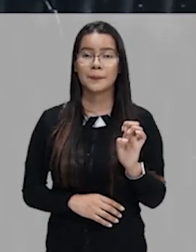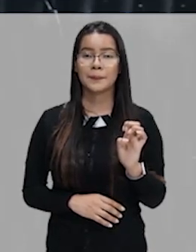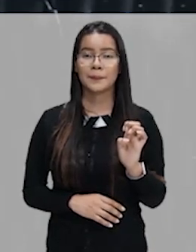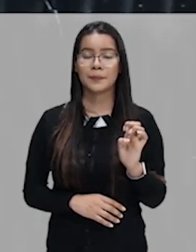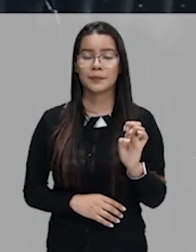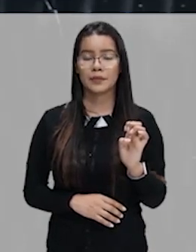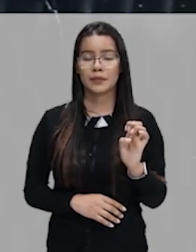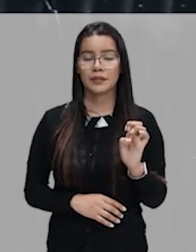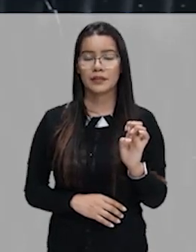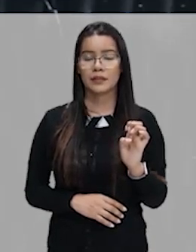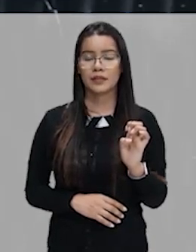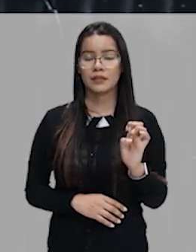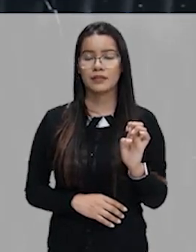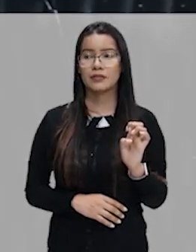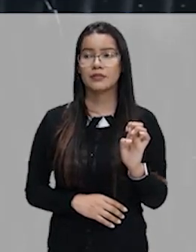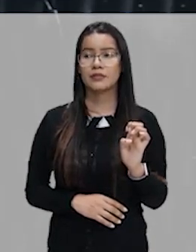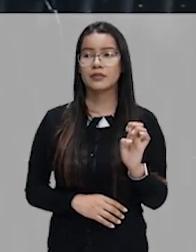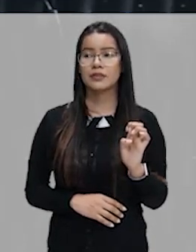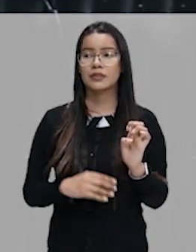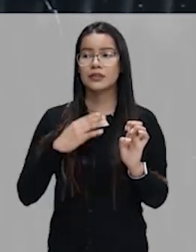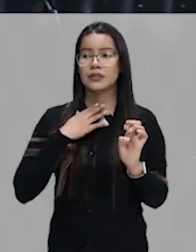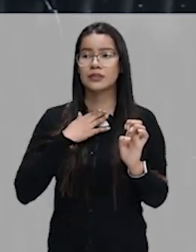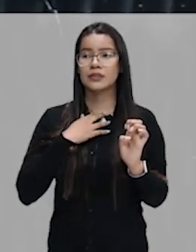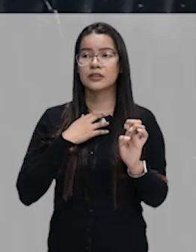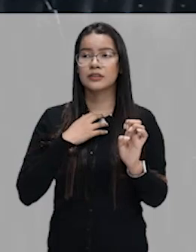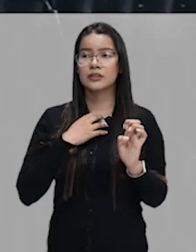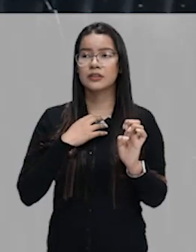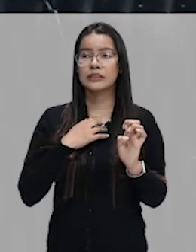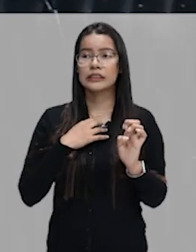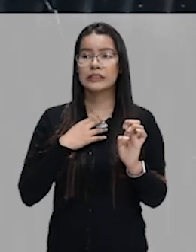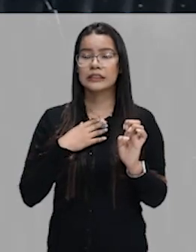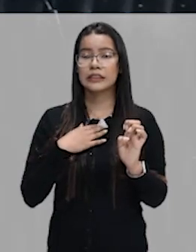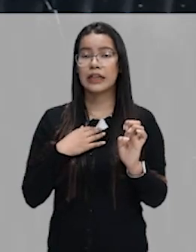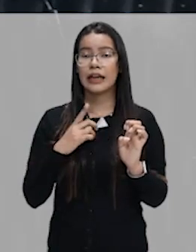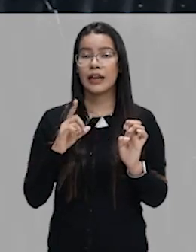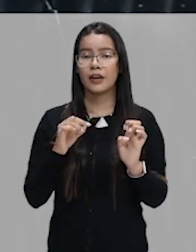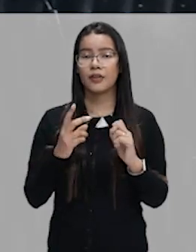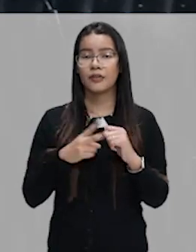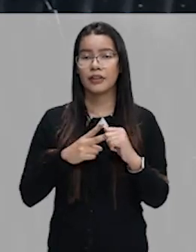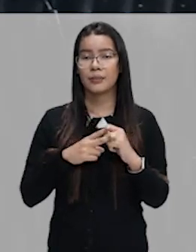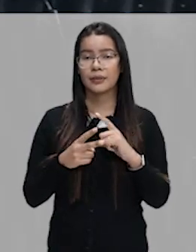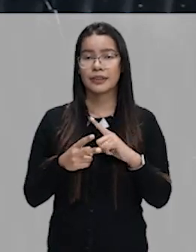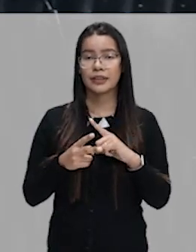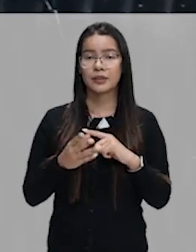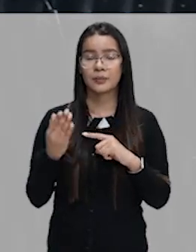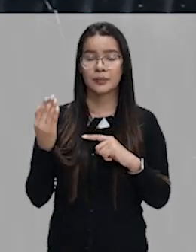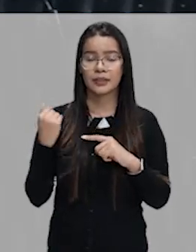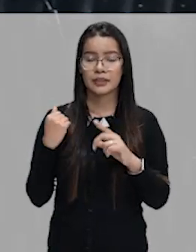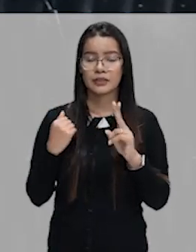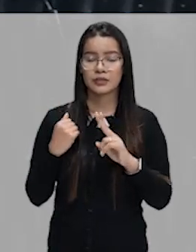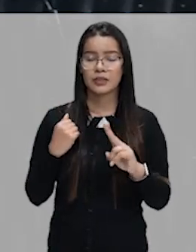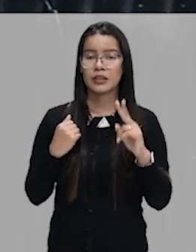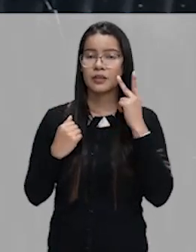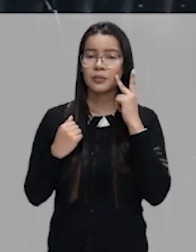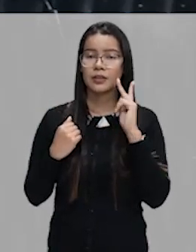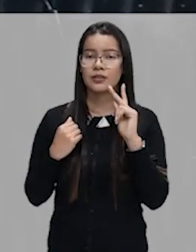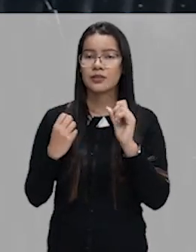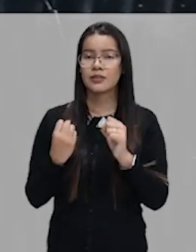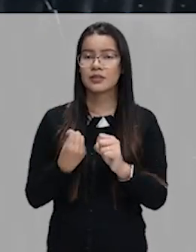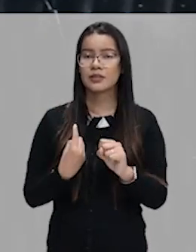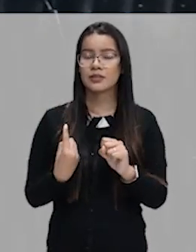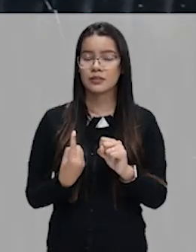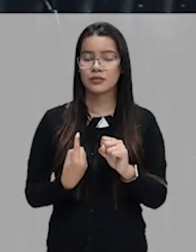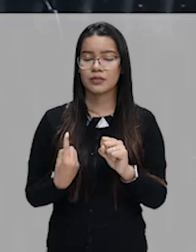apartment tomorrow. There was é o verbo haver no passado, usado para o singular,